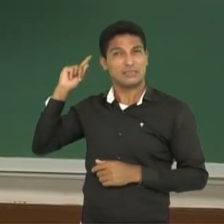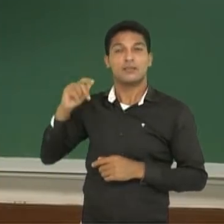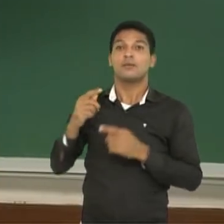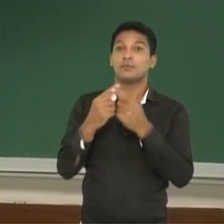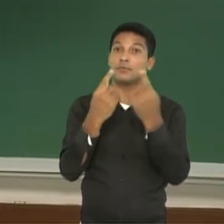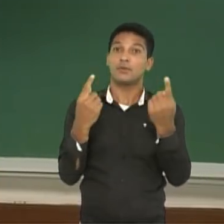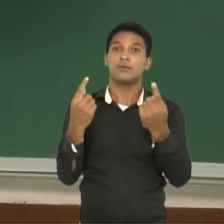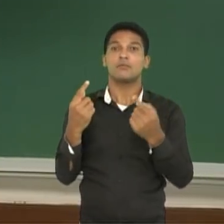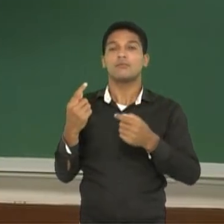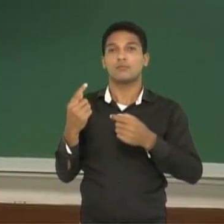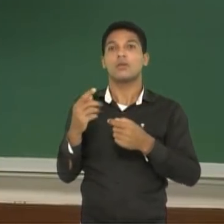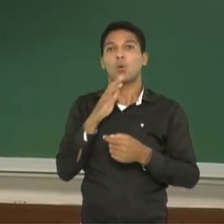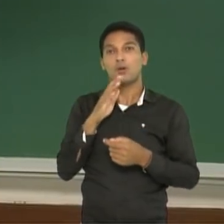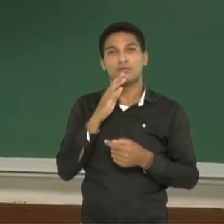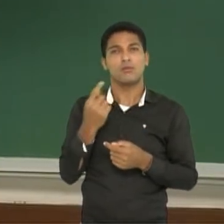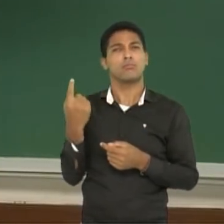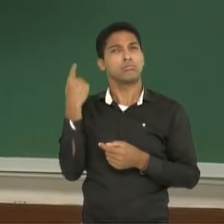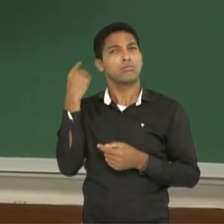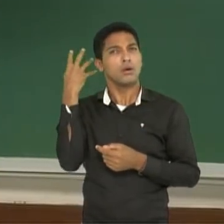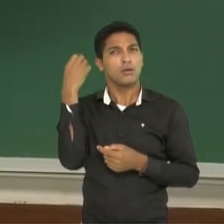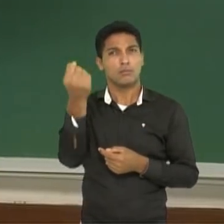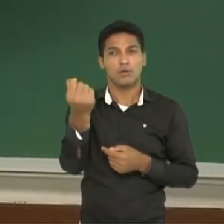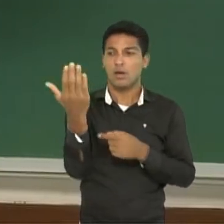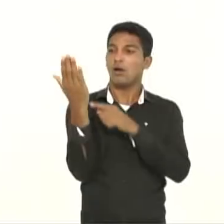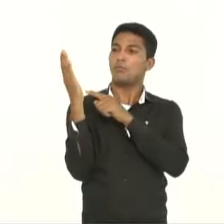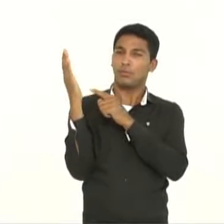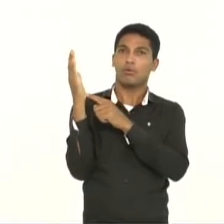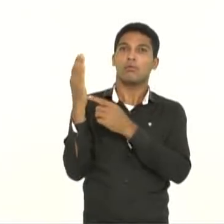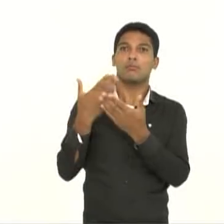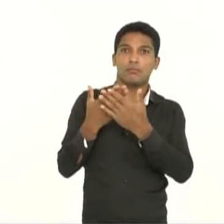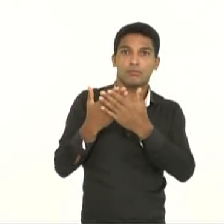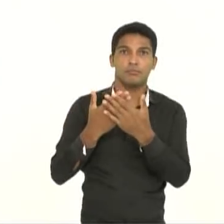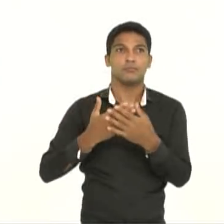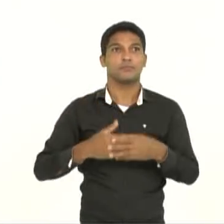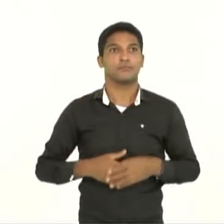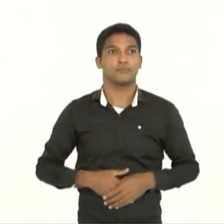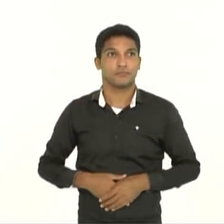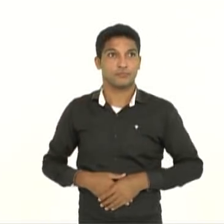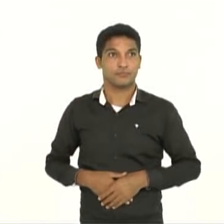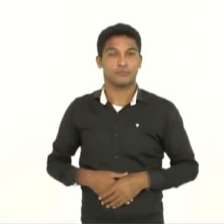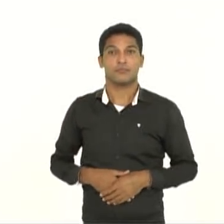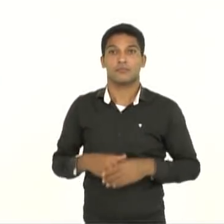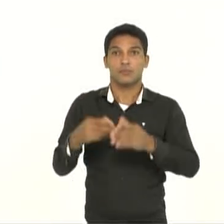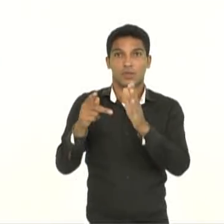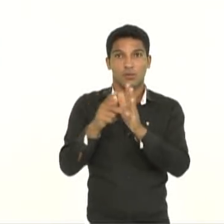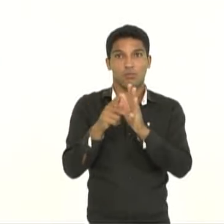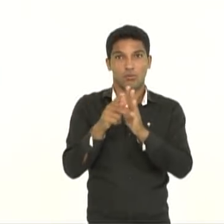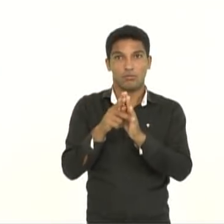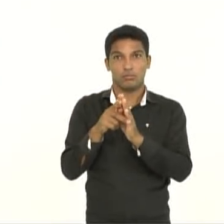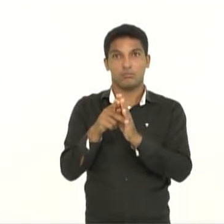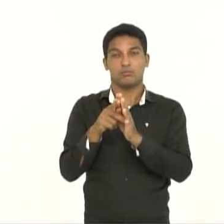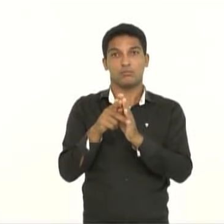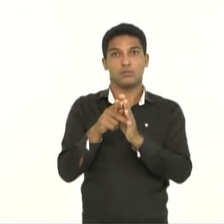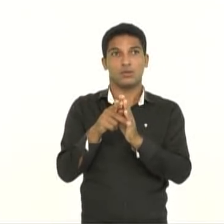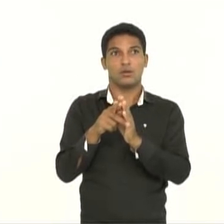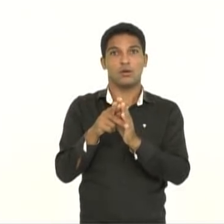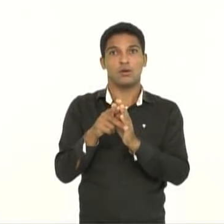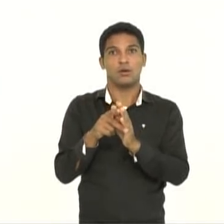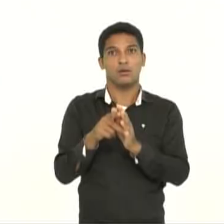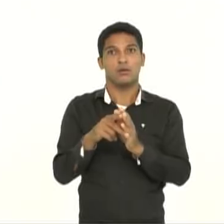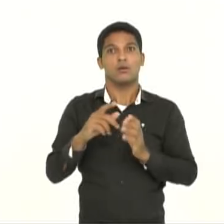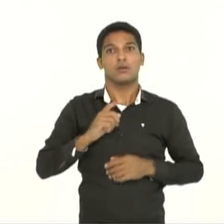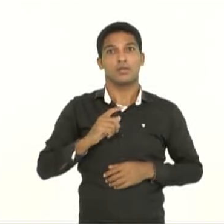E comparar sempre a marca com a própria marca dele, não com a marca dos competidores, tá? Então, ele